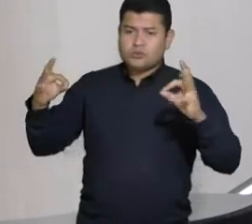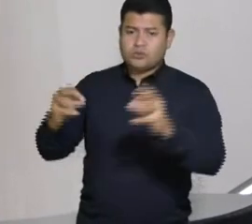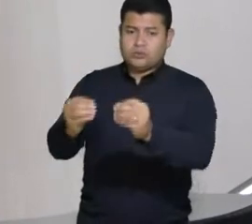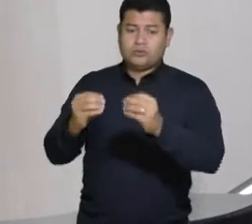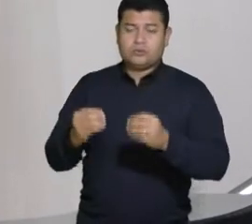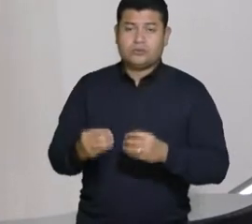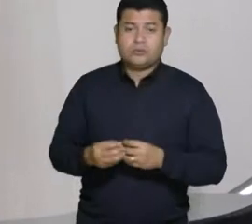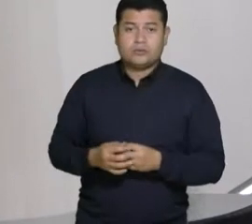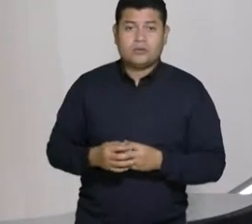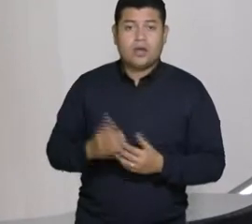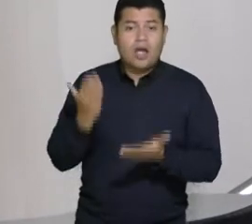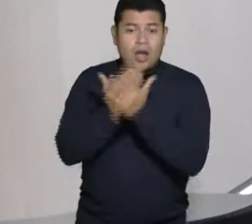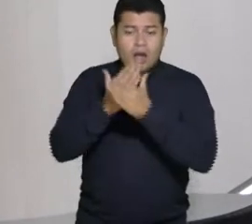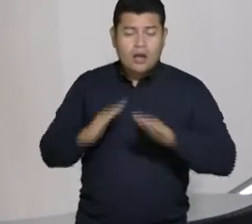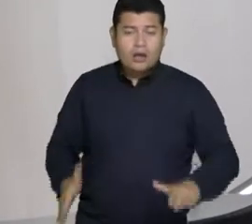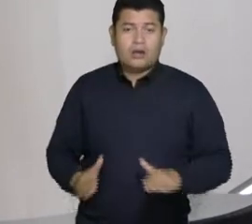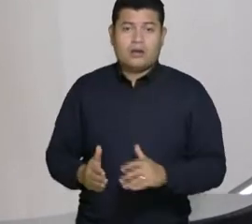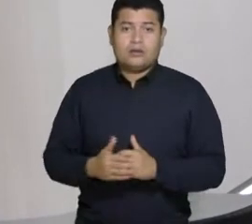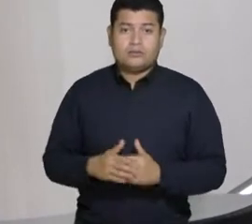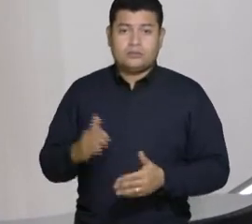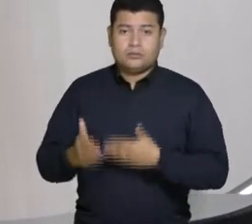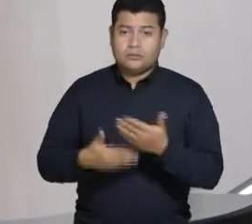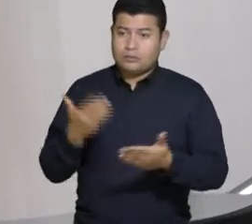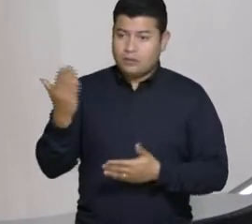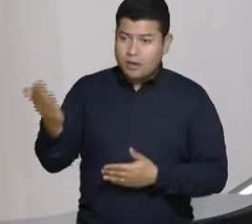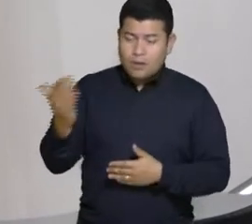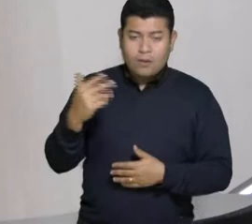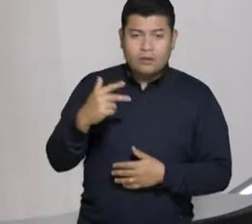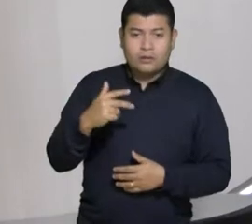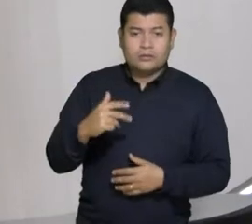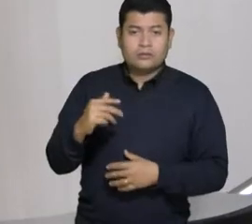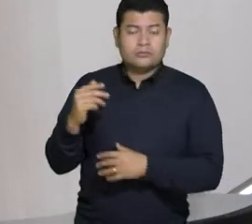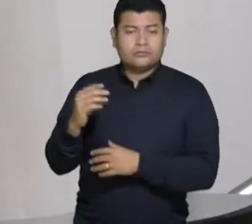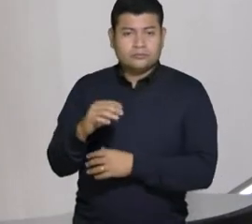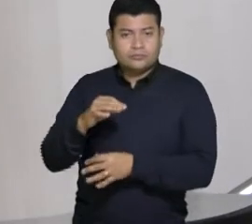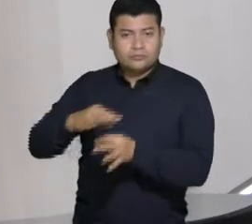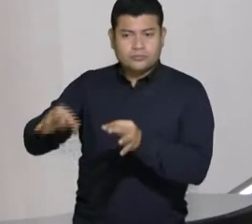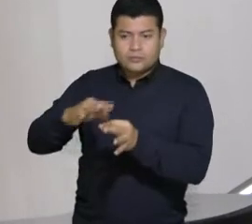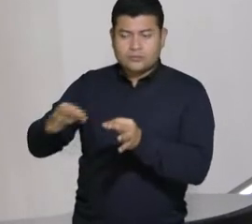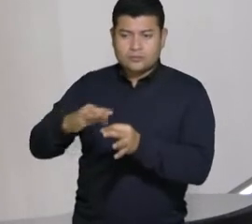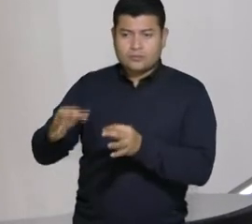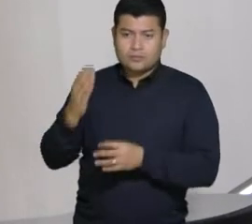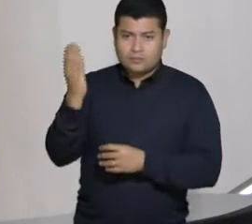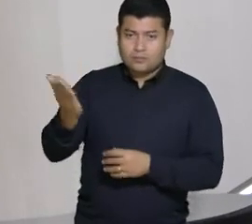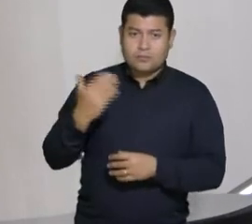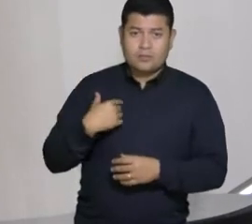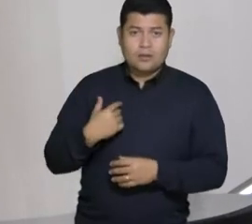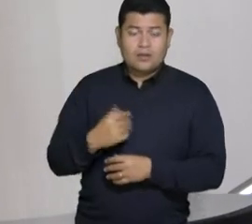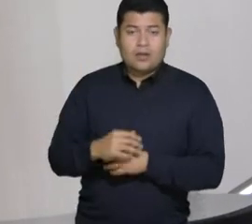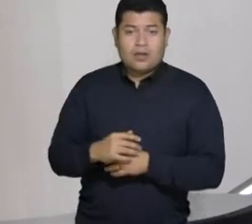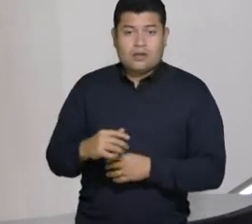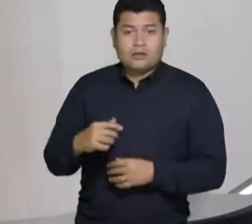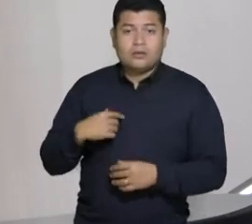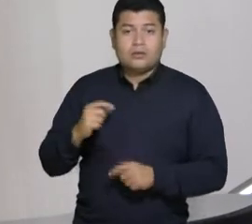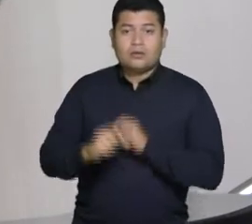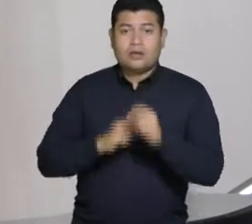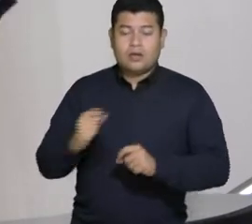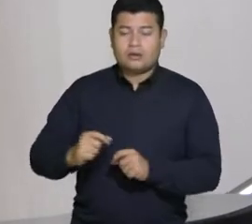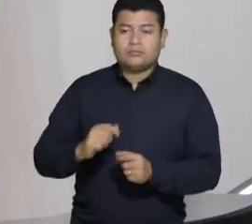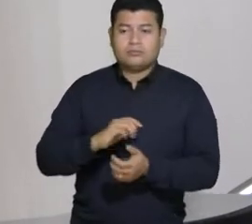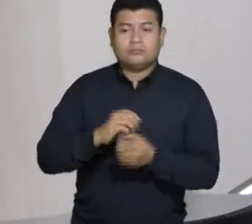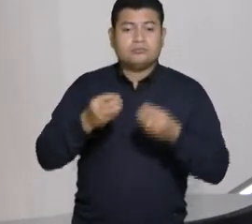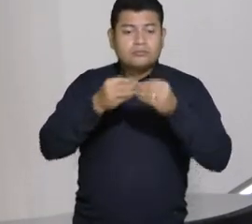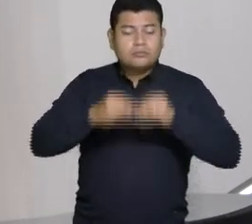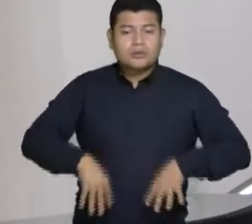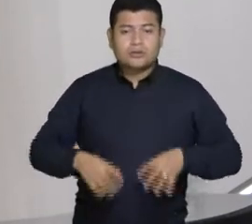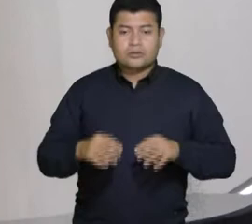acaba com isso daí e a Petrobras está de sacanagem então sacaneando o governo federal atingindo o bolso de